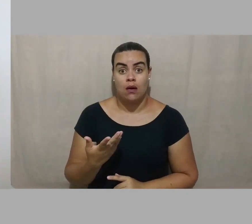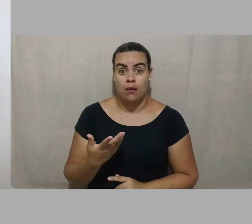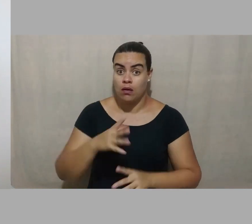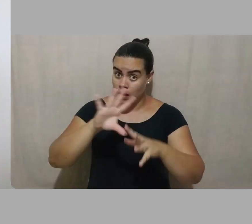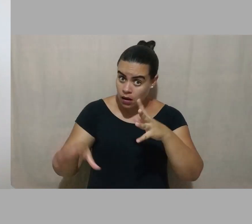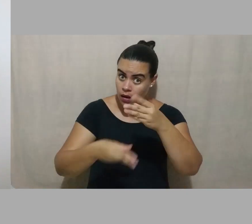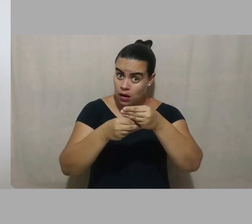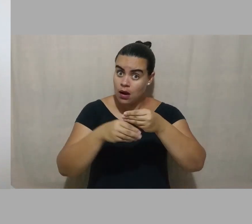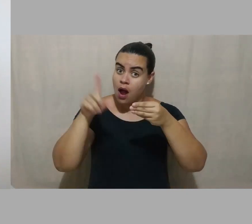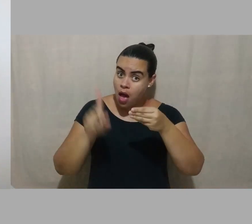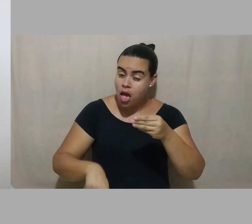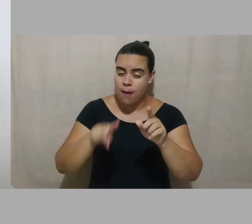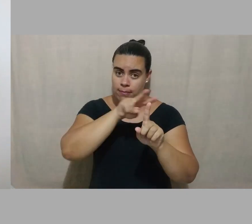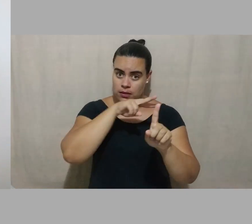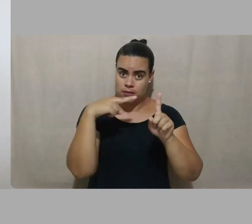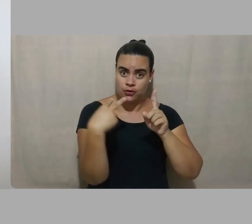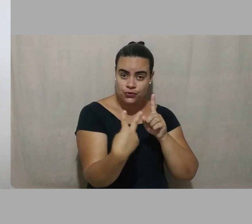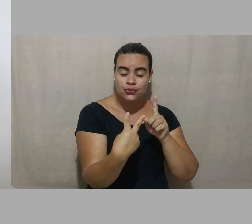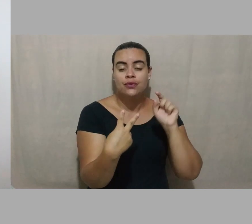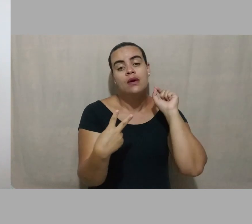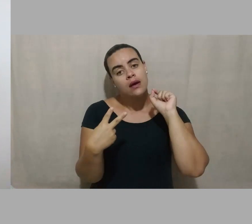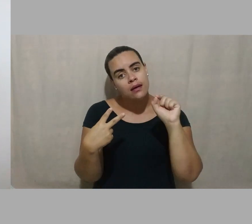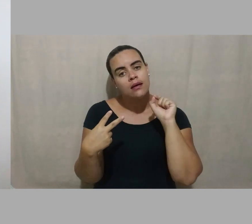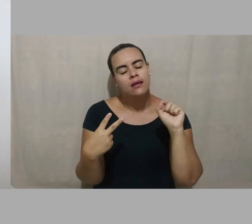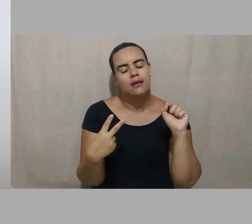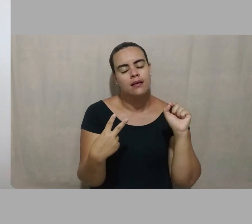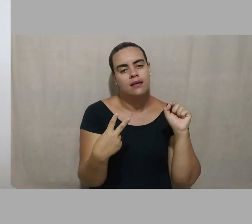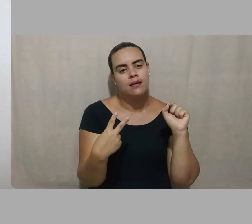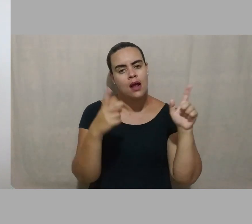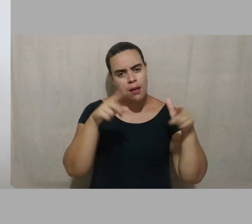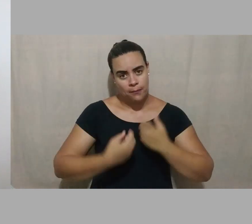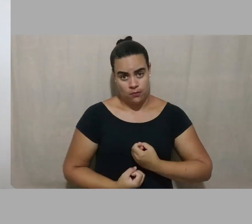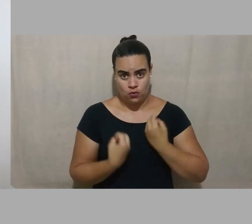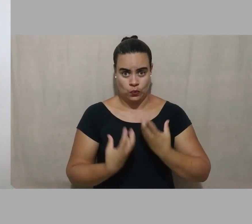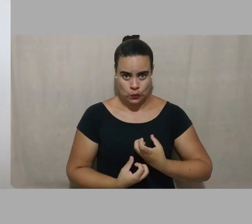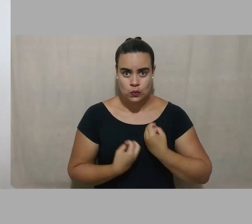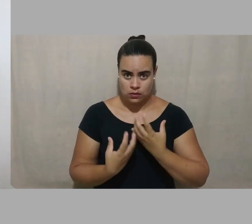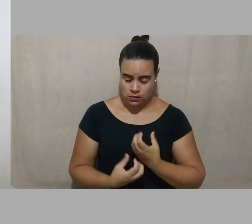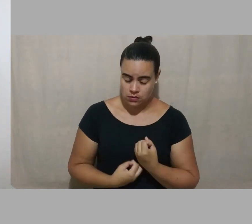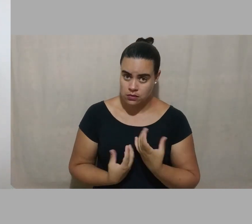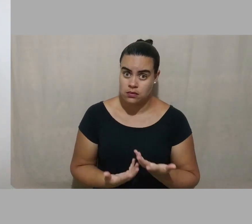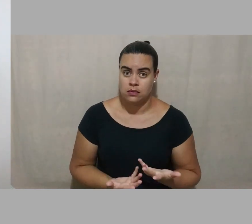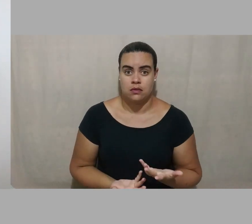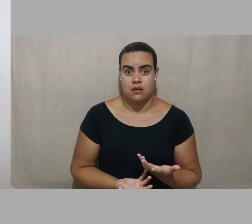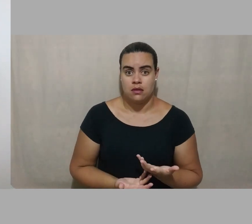reiterar aqui que essa é uma perspectiva que é